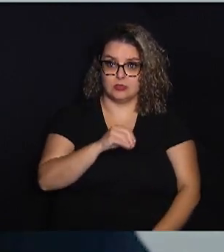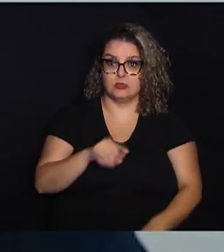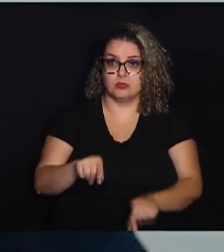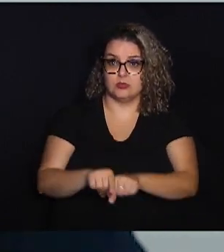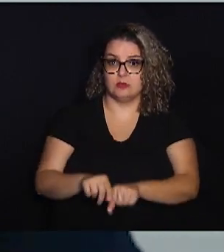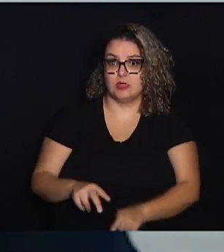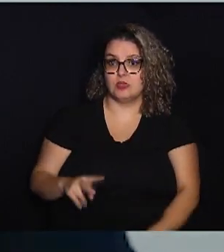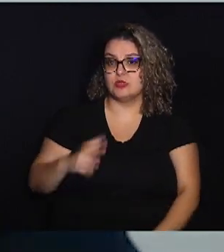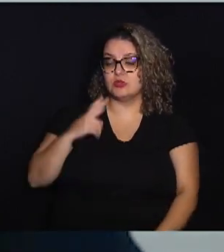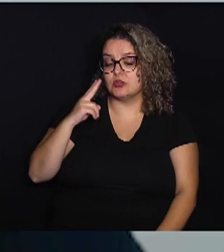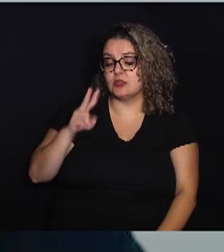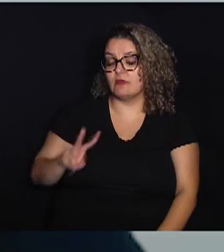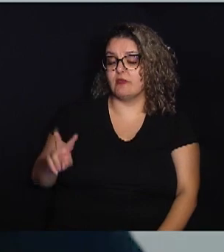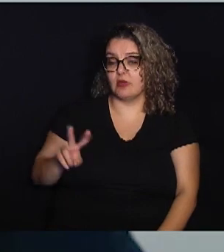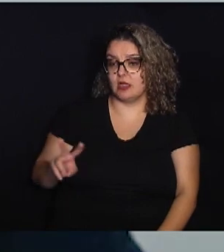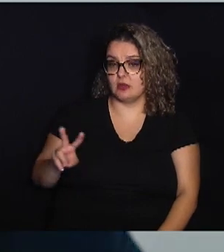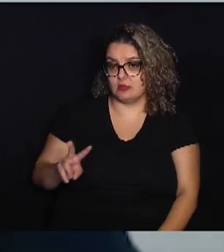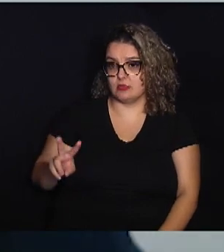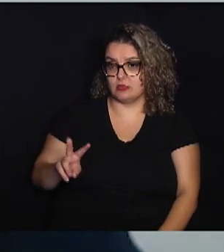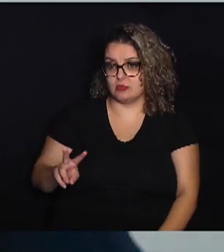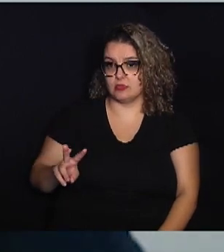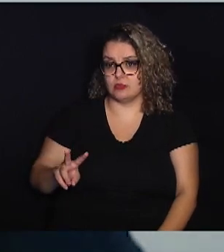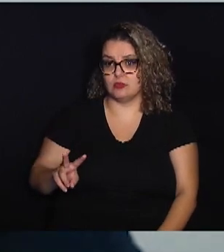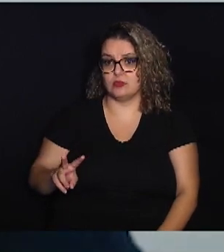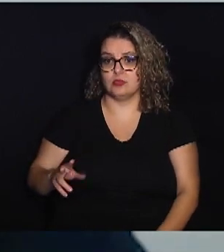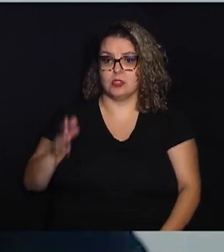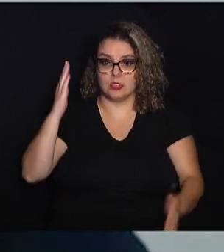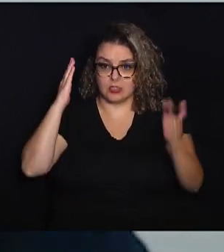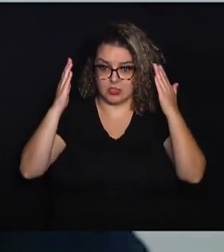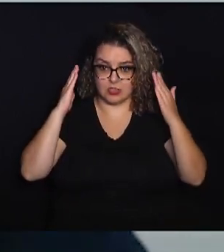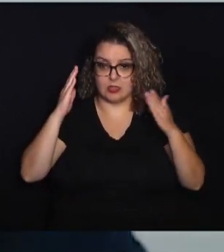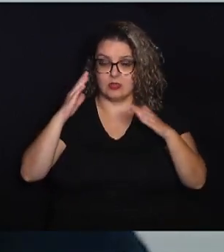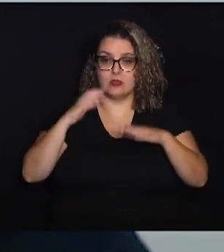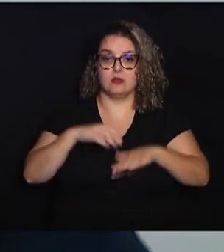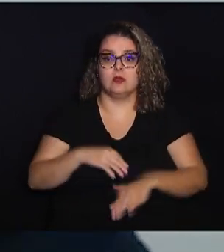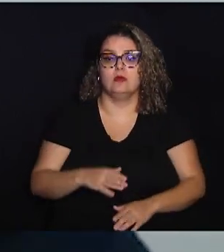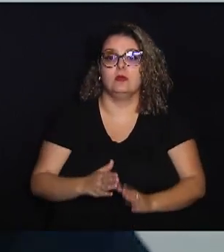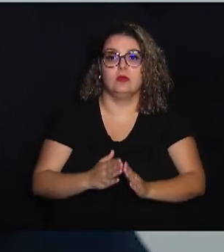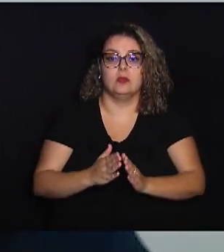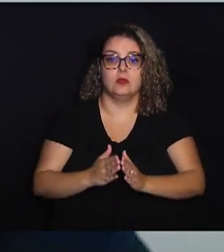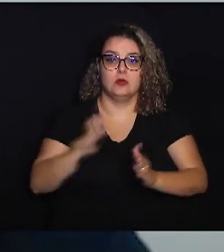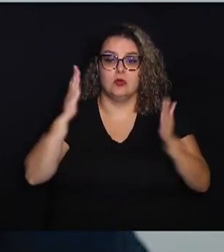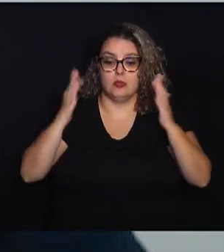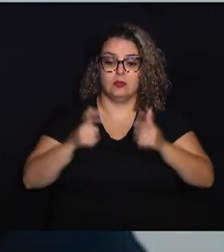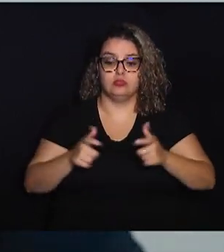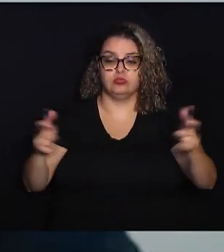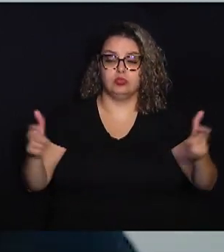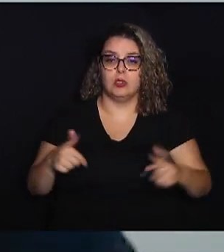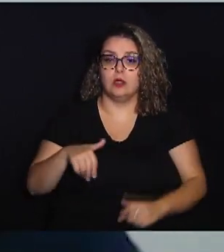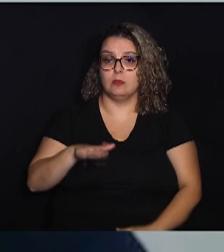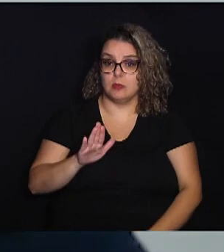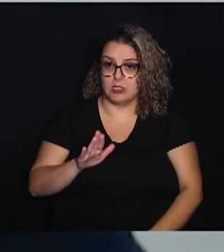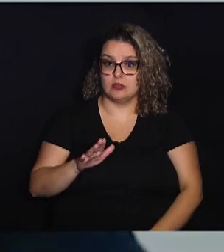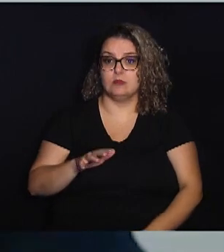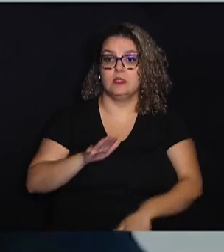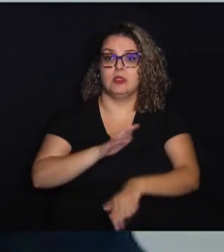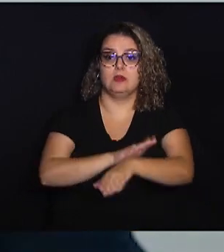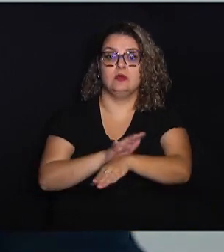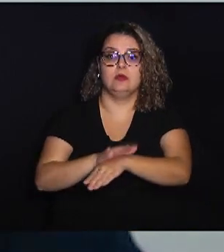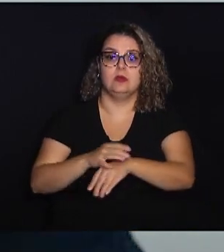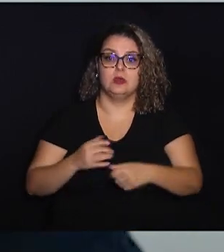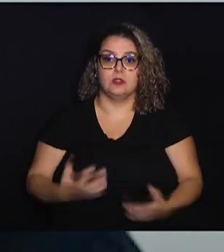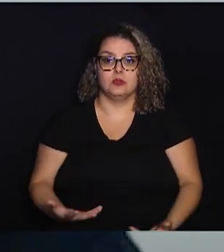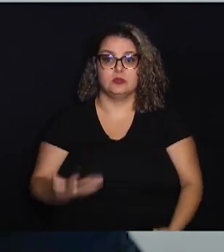né? Nós vamos colocar caminhões e carretas extras, né? para poder dar vazão nesse fluxo de doações que a gente